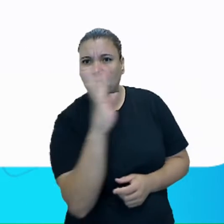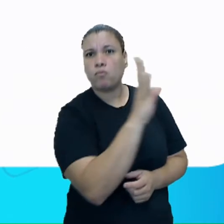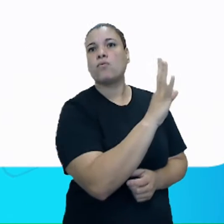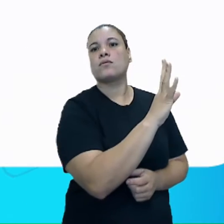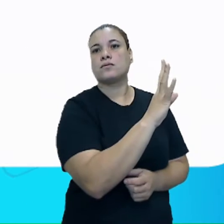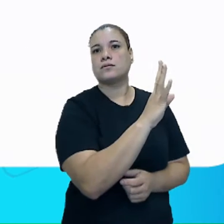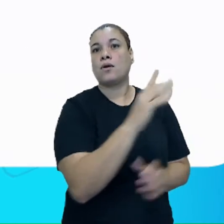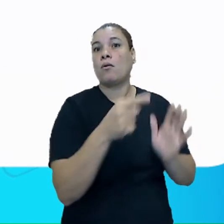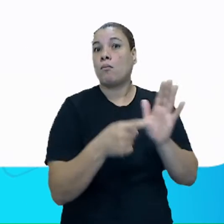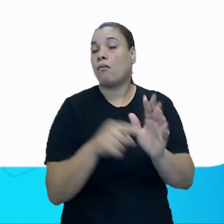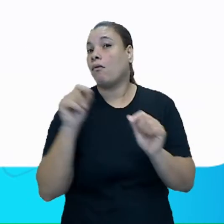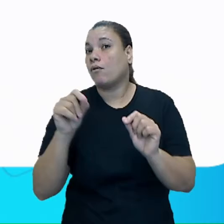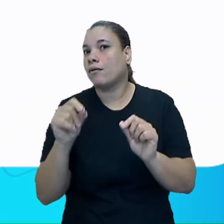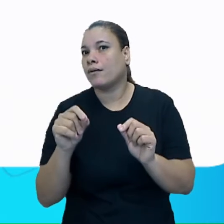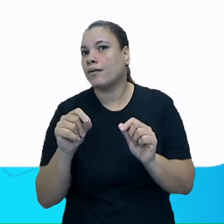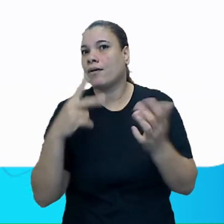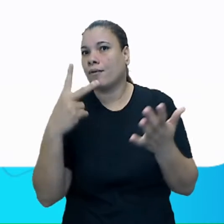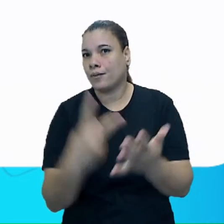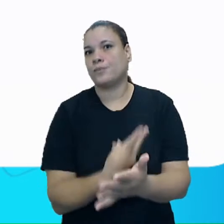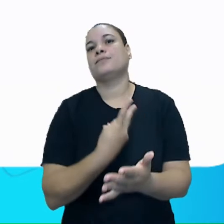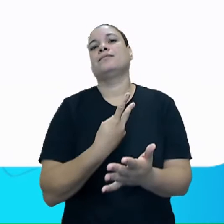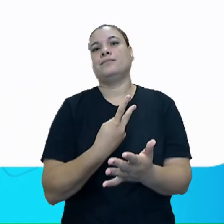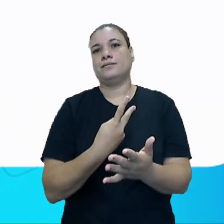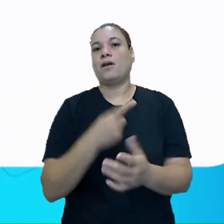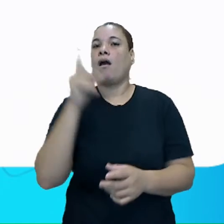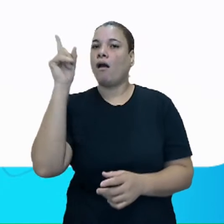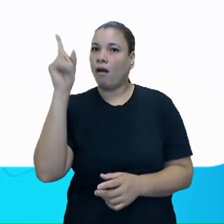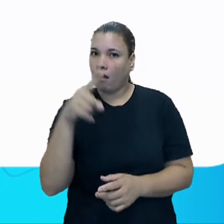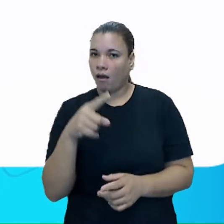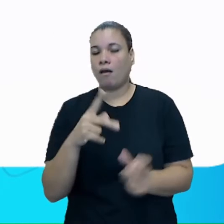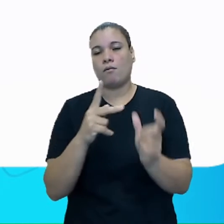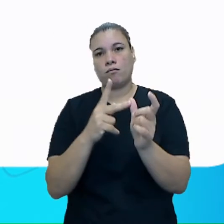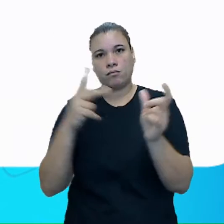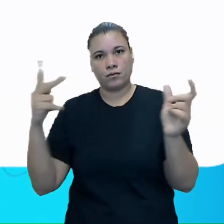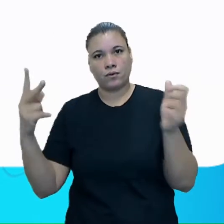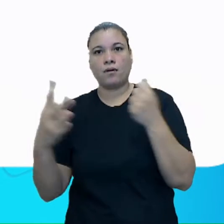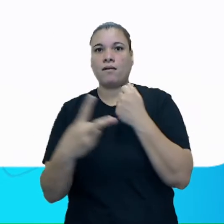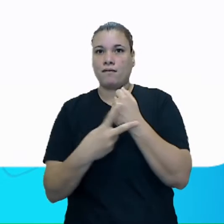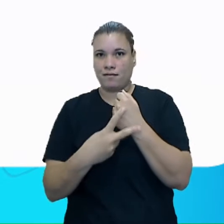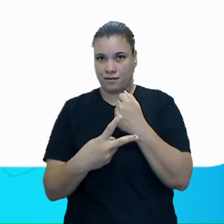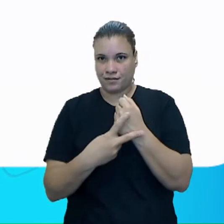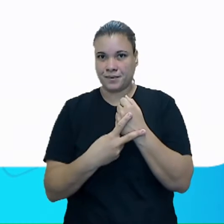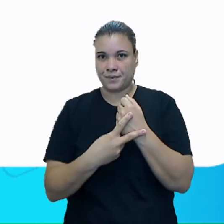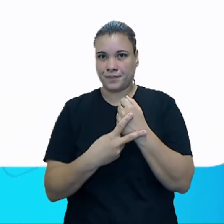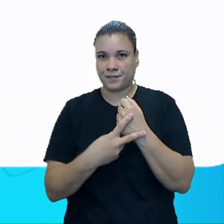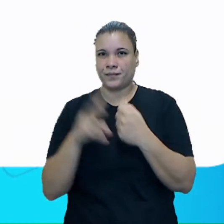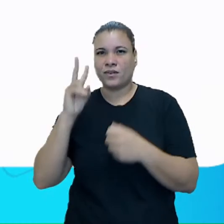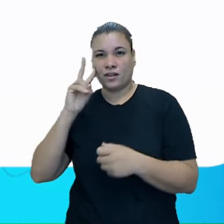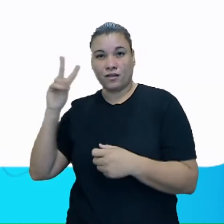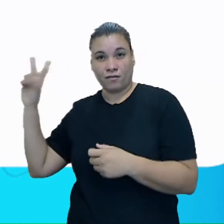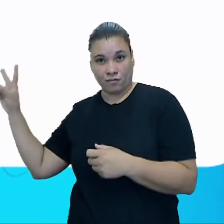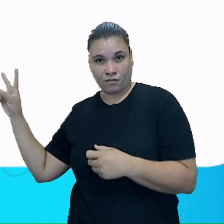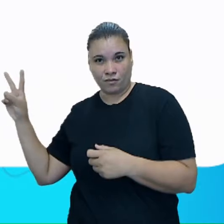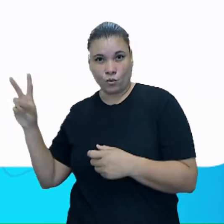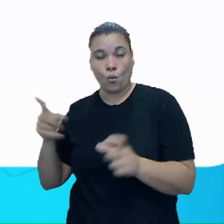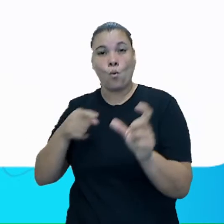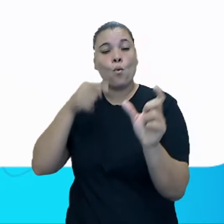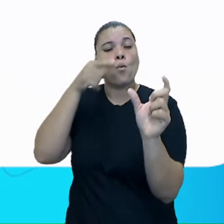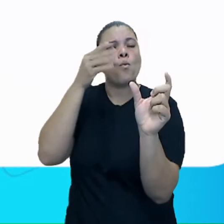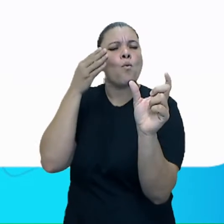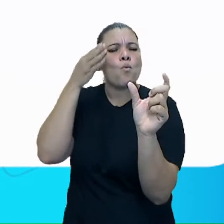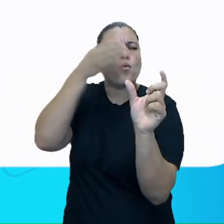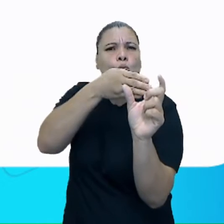ação, portanto, é um predicado verbal. Perceberam que o meu núcleo está estabelecendo